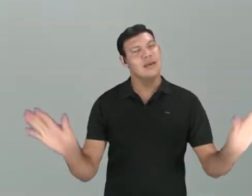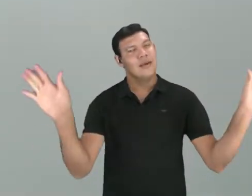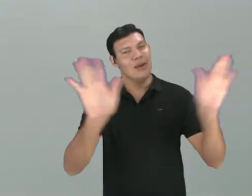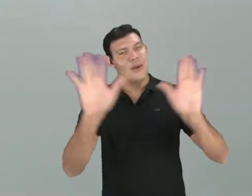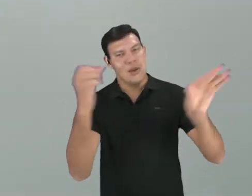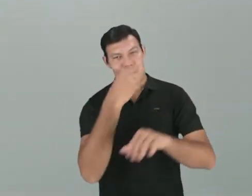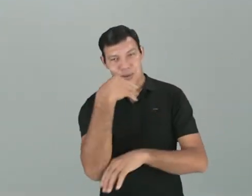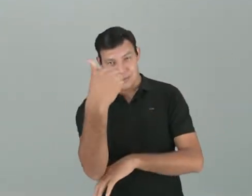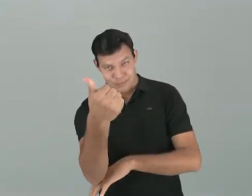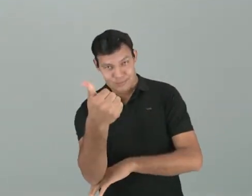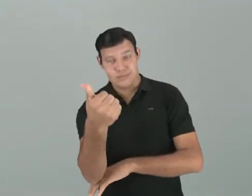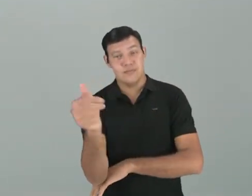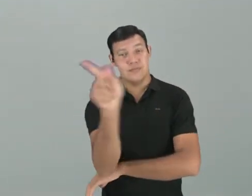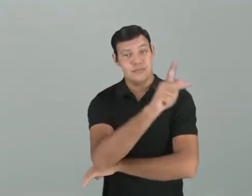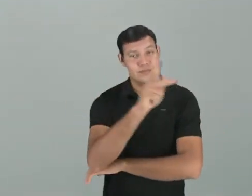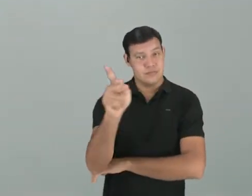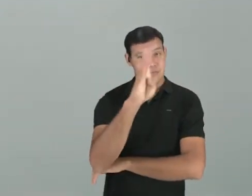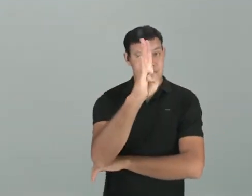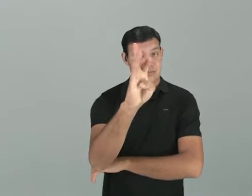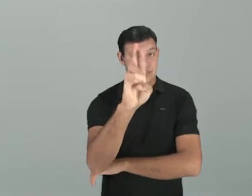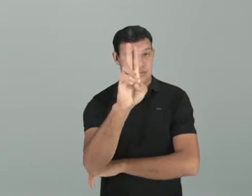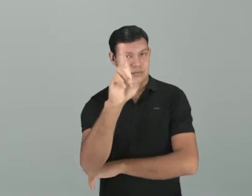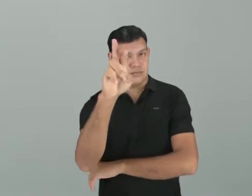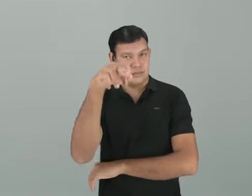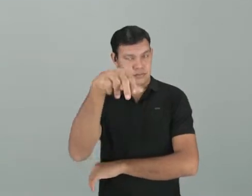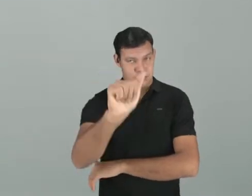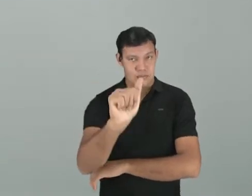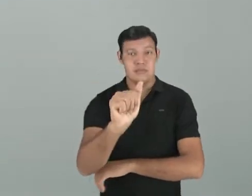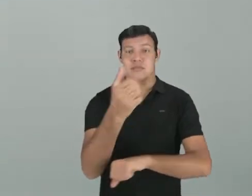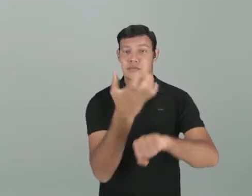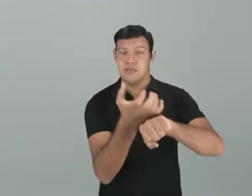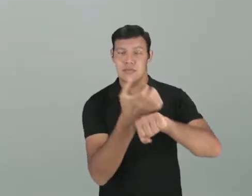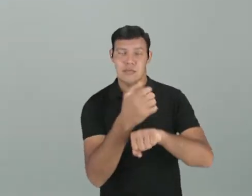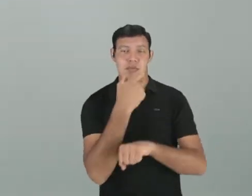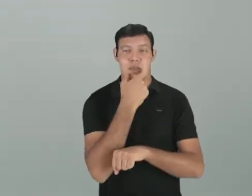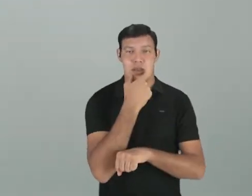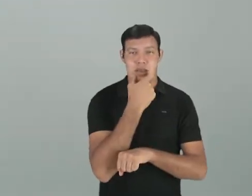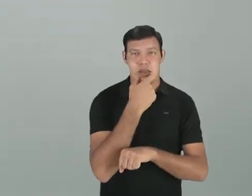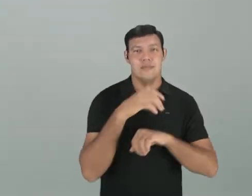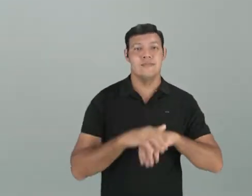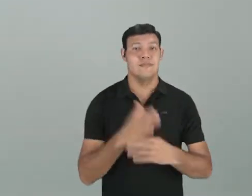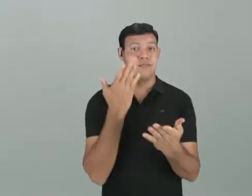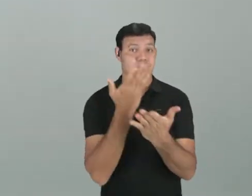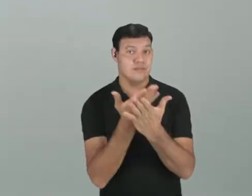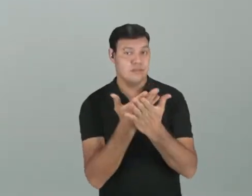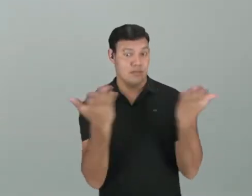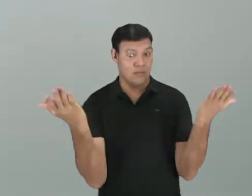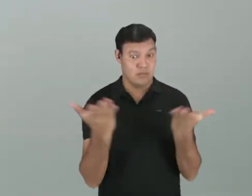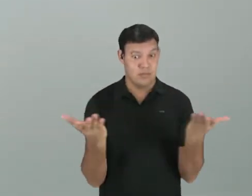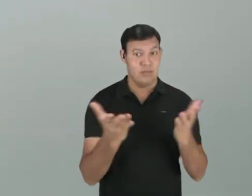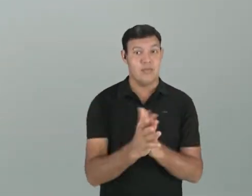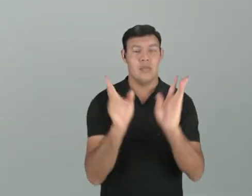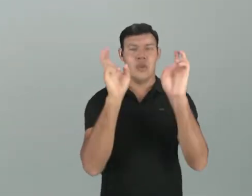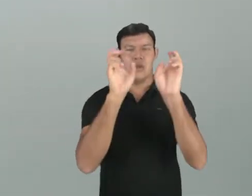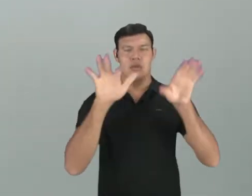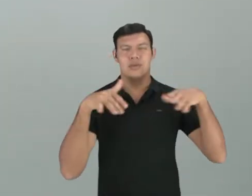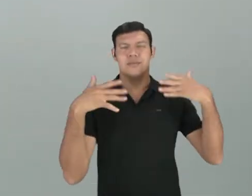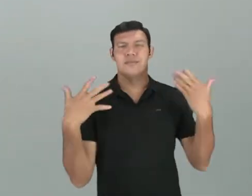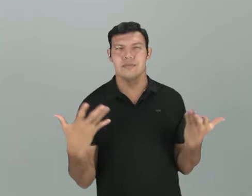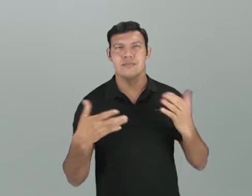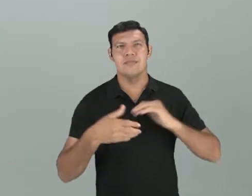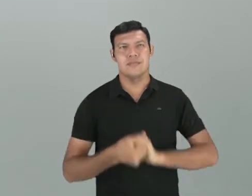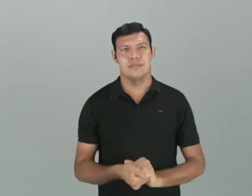Olá, tudo bem? Eu sou a professora Bruna, de língua inglesa. E na nossa aula de hoje falaremos